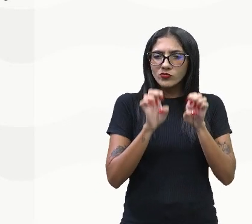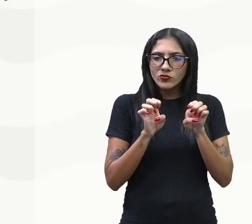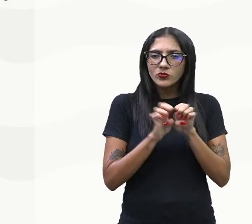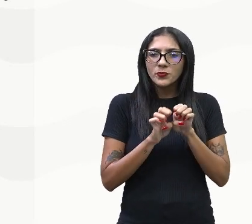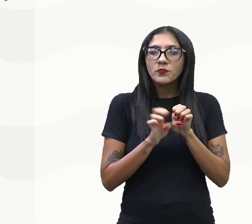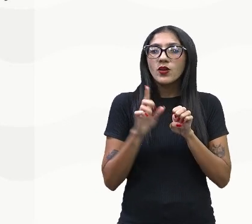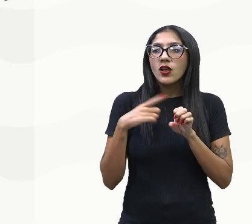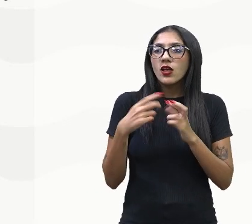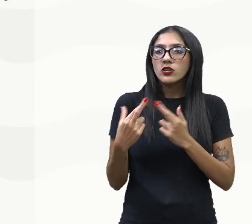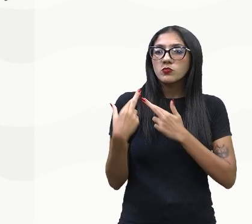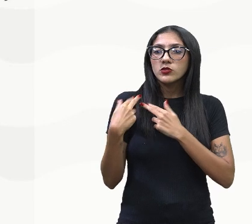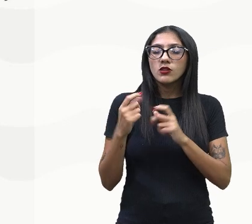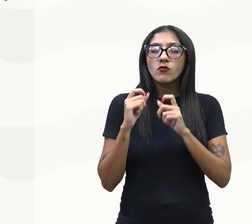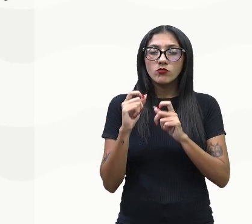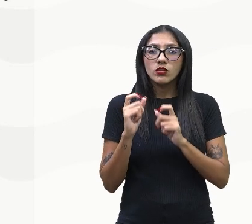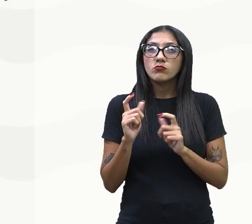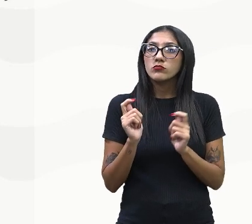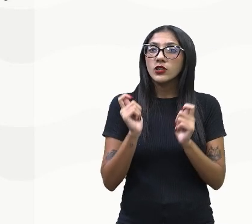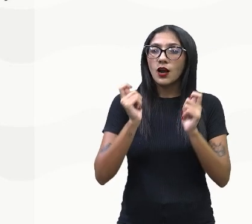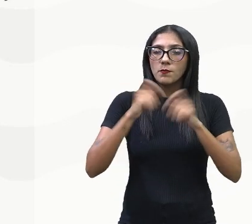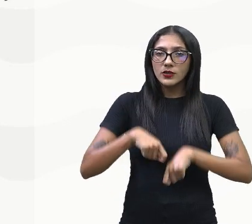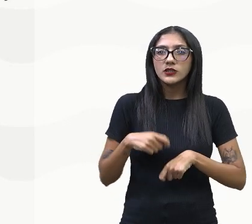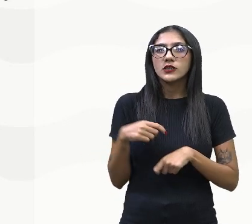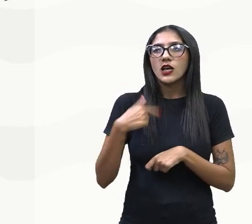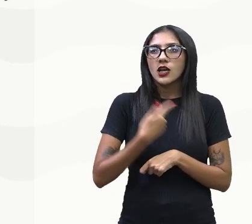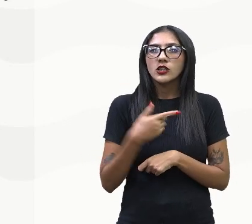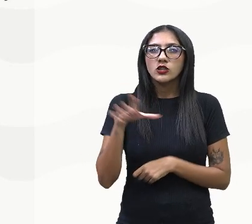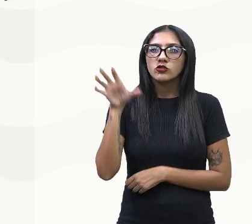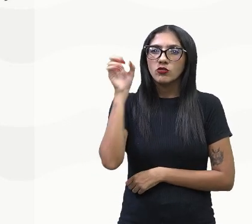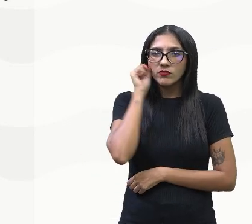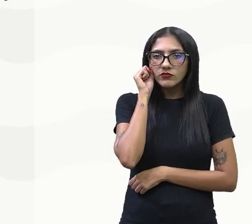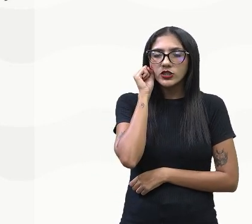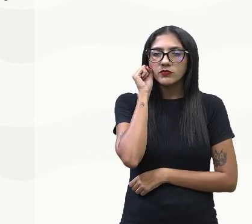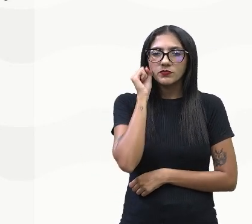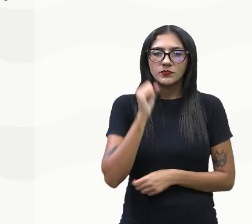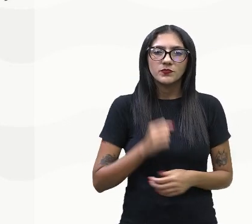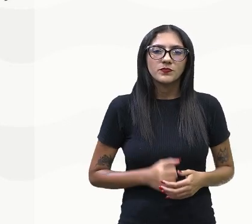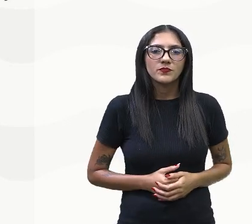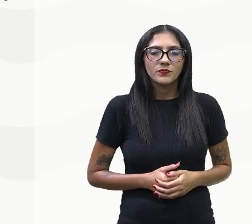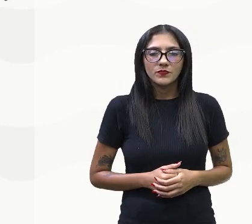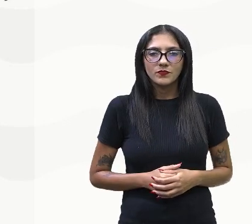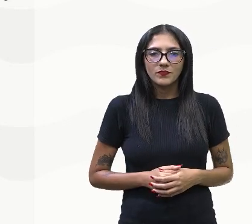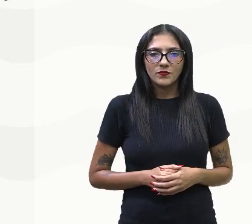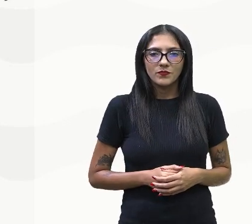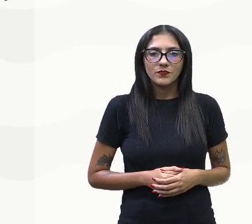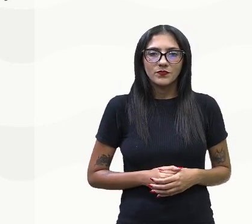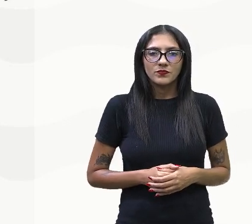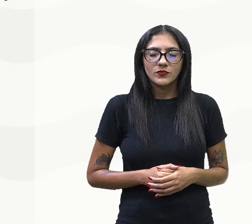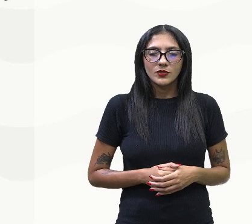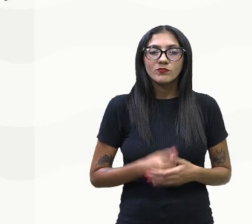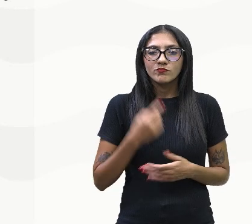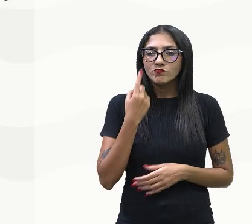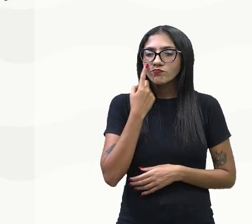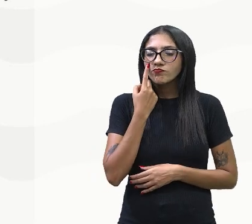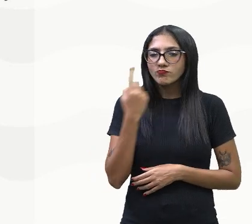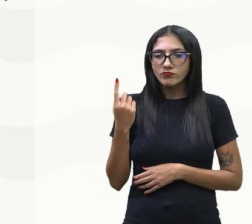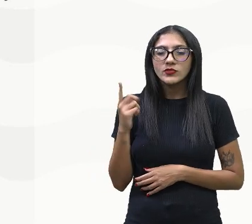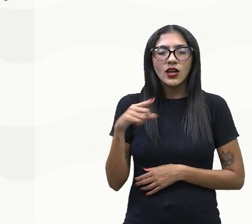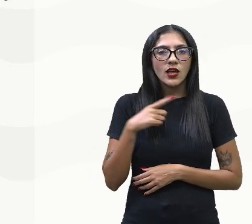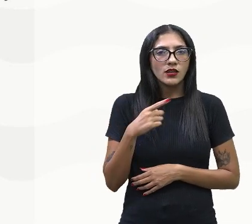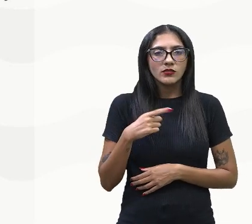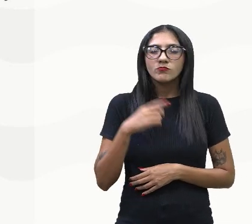pela função auditiva. E aqui eu vou colocar responsável, aqui eu vou sublinhar, porque ela é